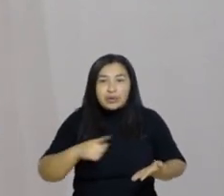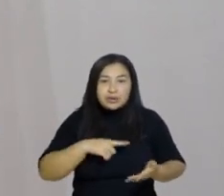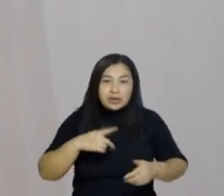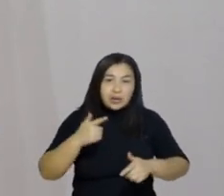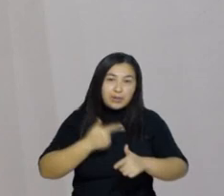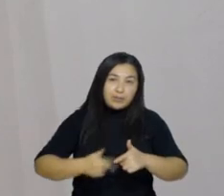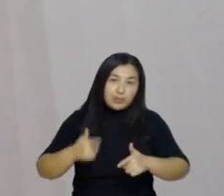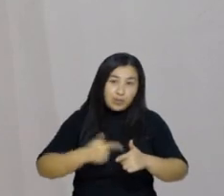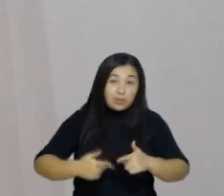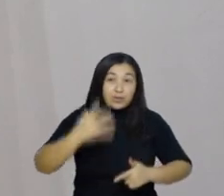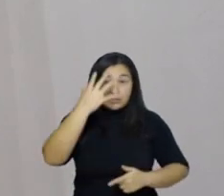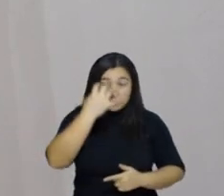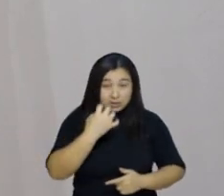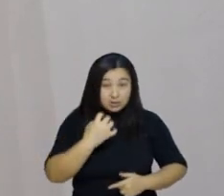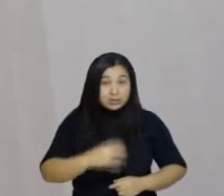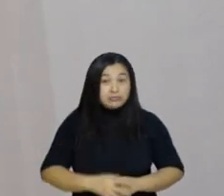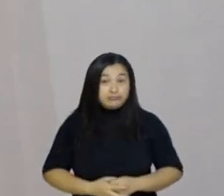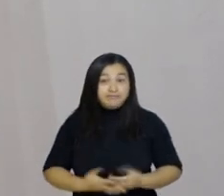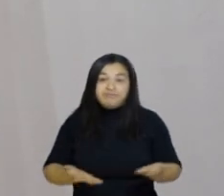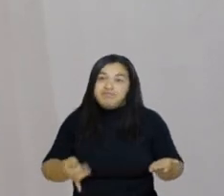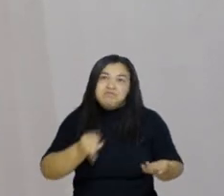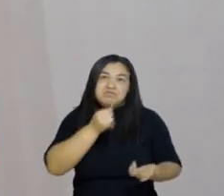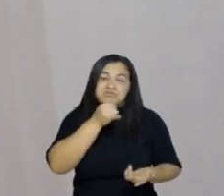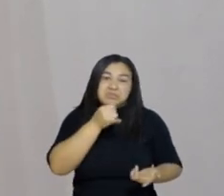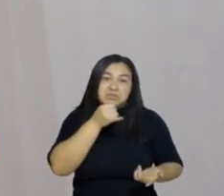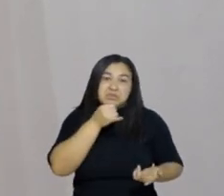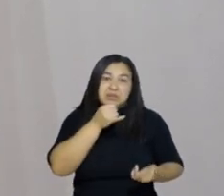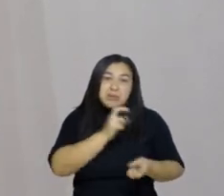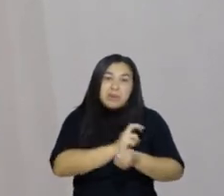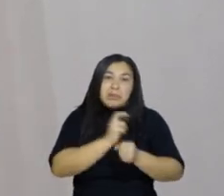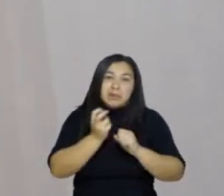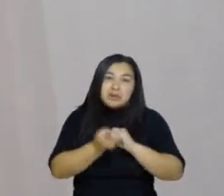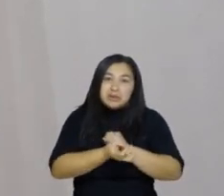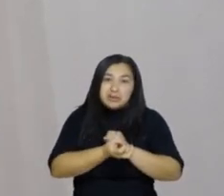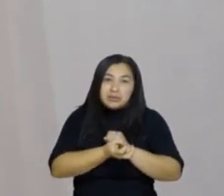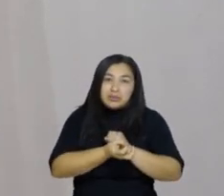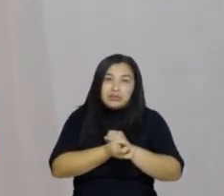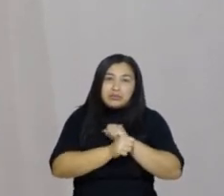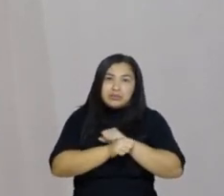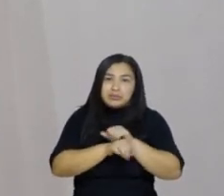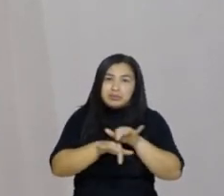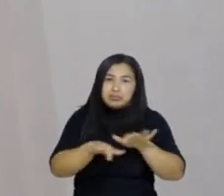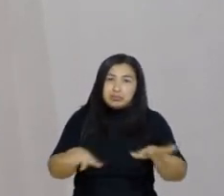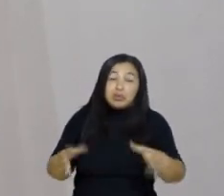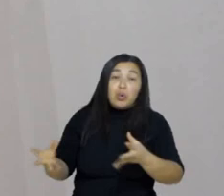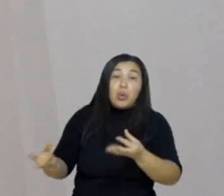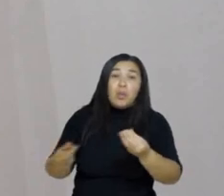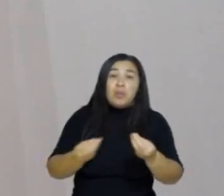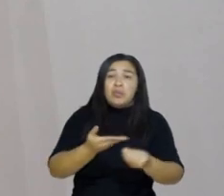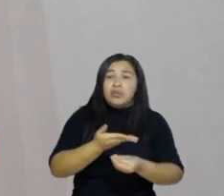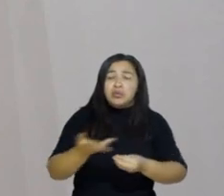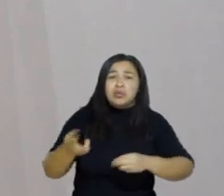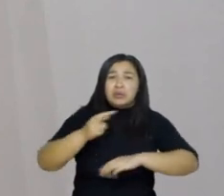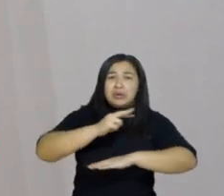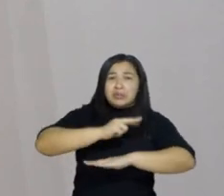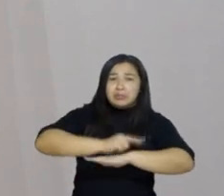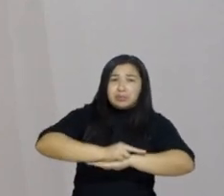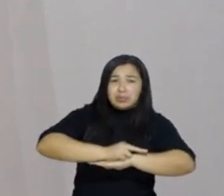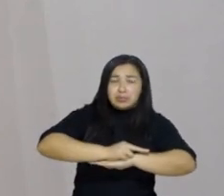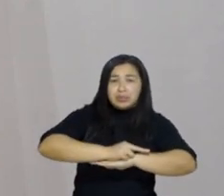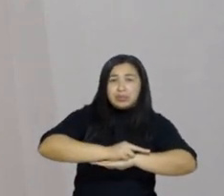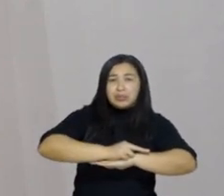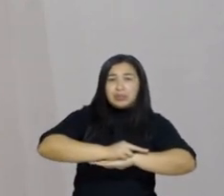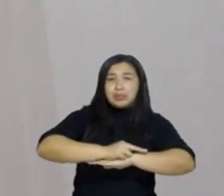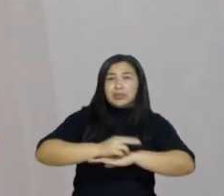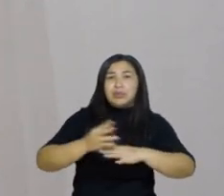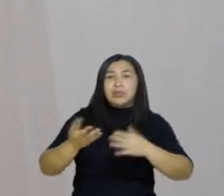sérios, como, por exemplo, a pandemia da Covid, que ocupou os nossos leitos, afetou a população de uma forma geral, e